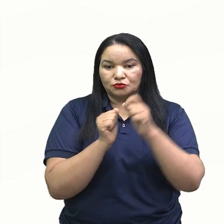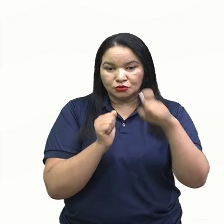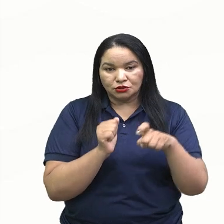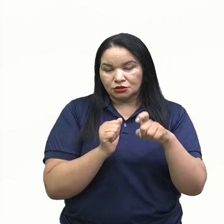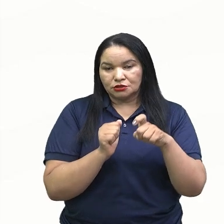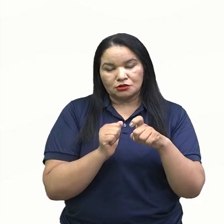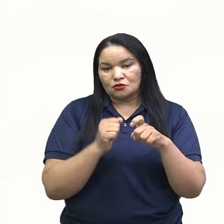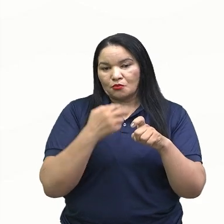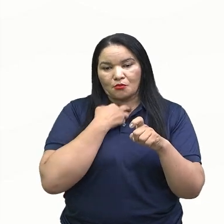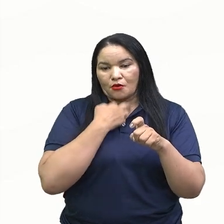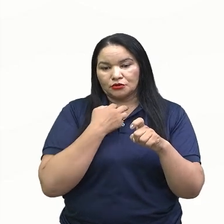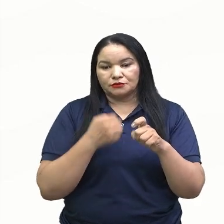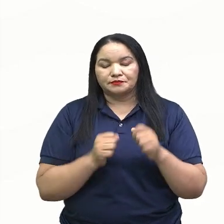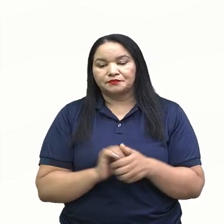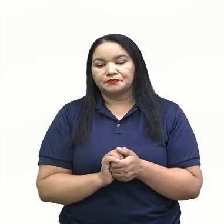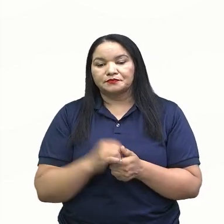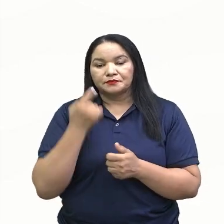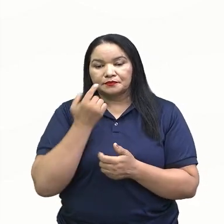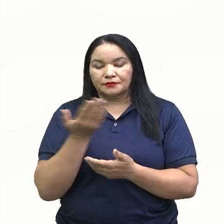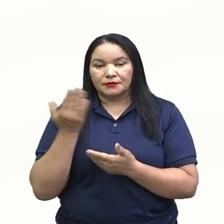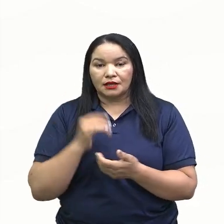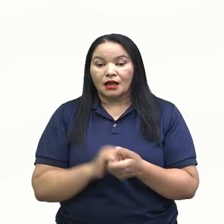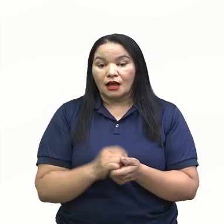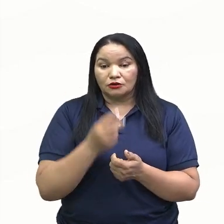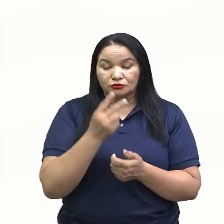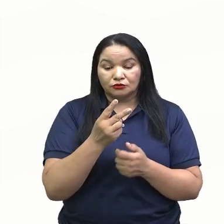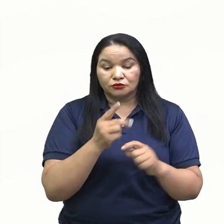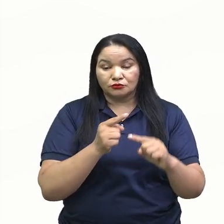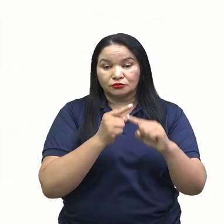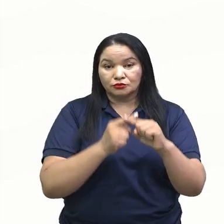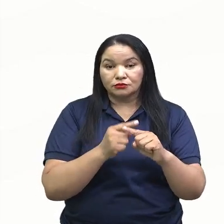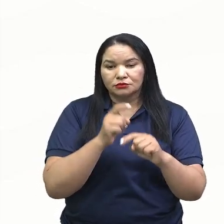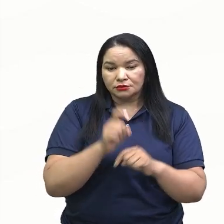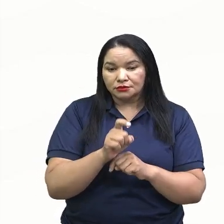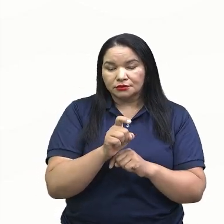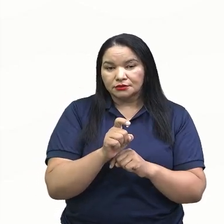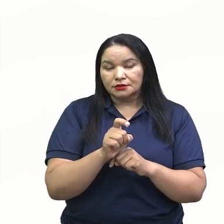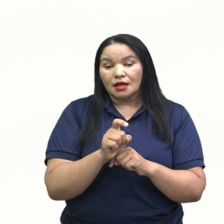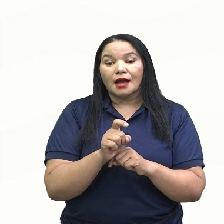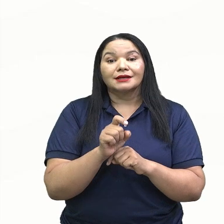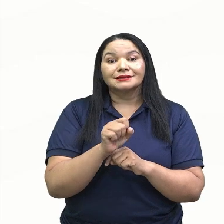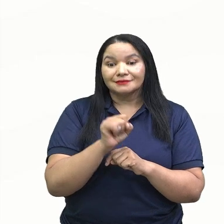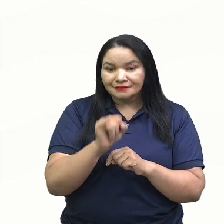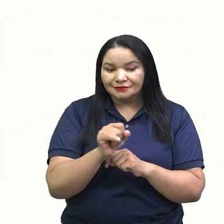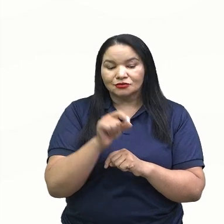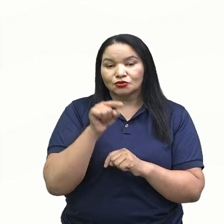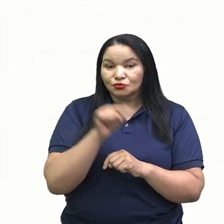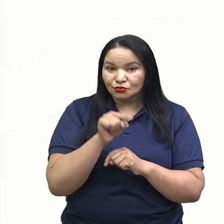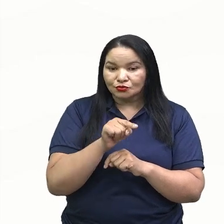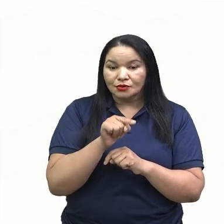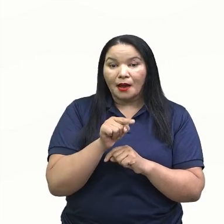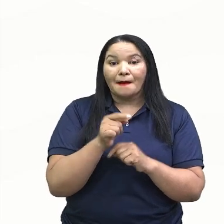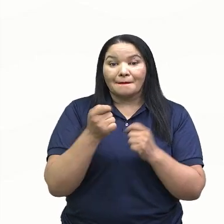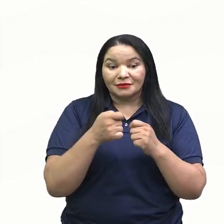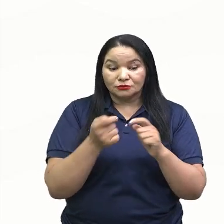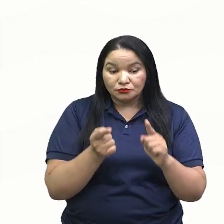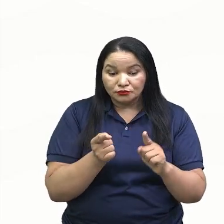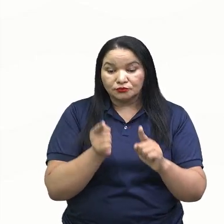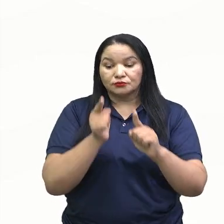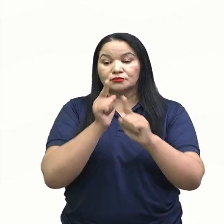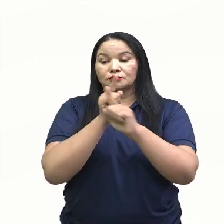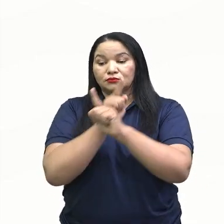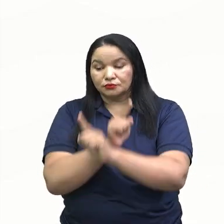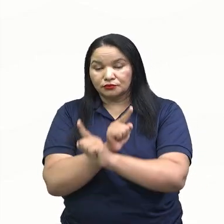vê aqui que o 2 está sendo multiplicado por ele. Se o 2 está sendo multiplicado, ele vai passar para o outro lado